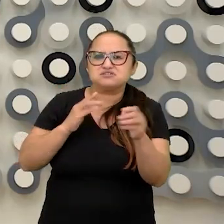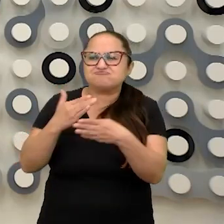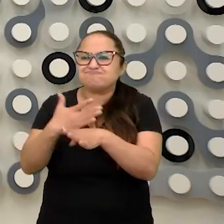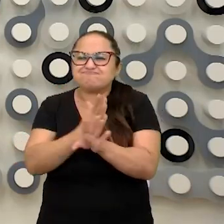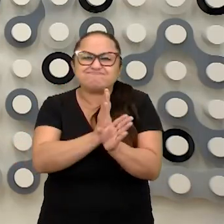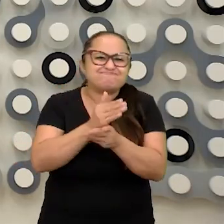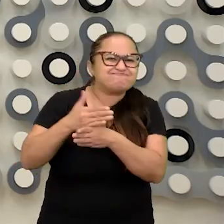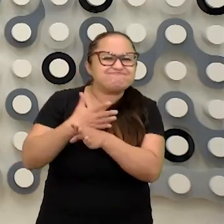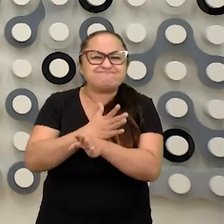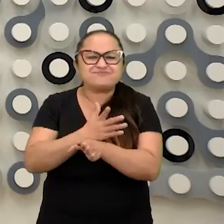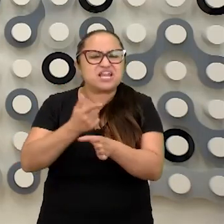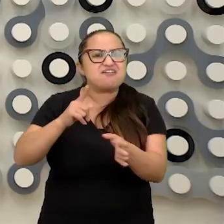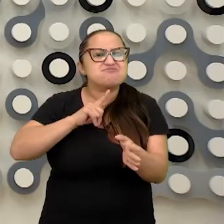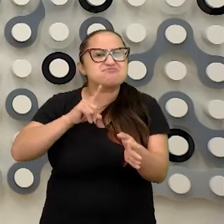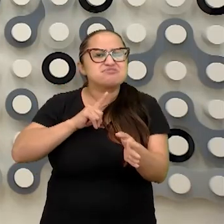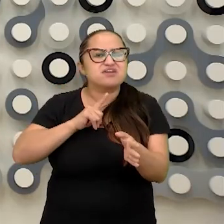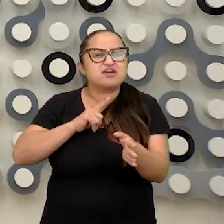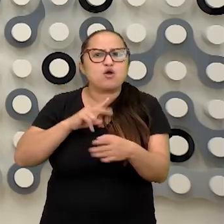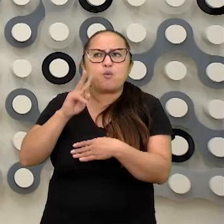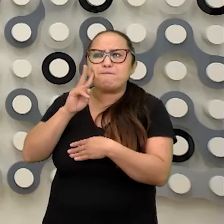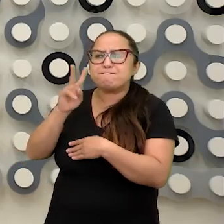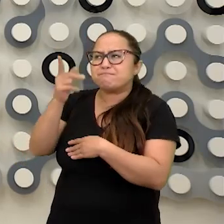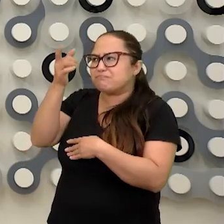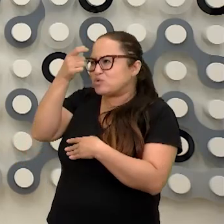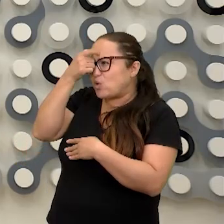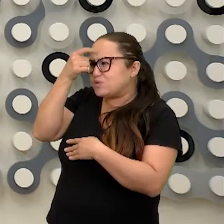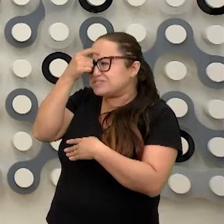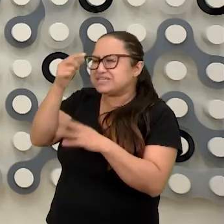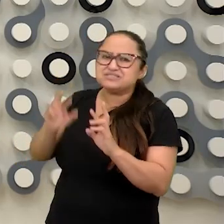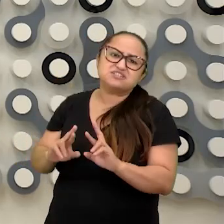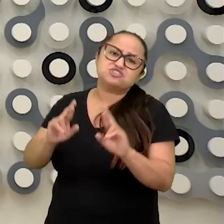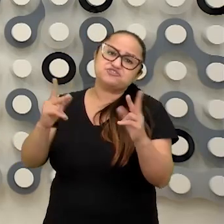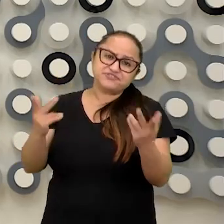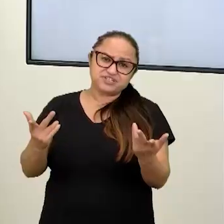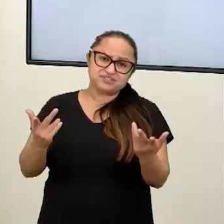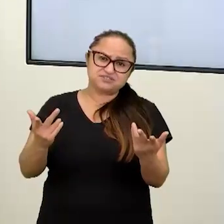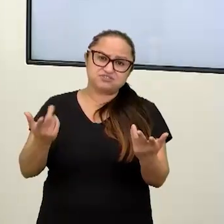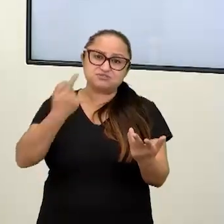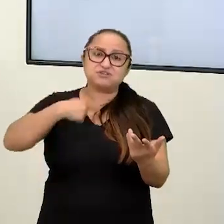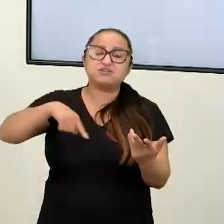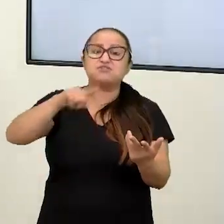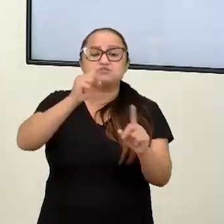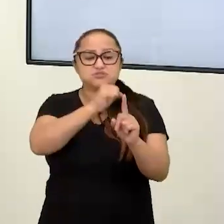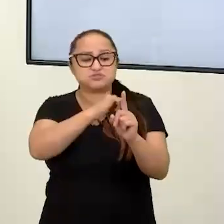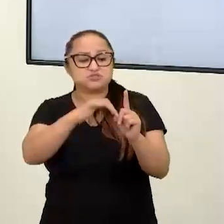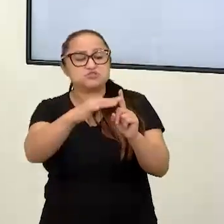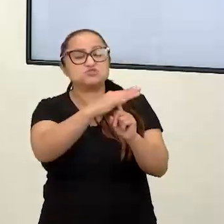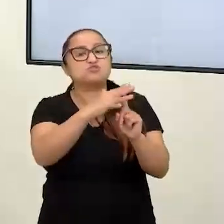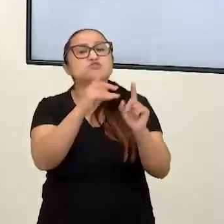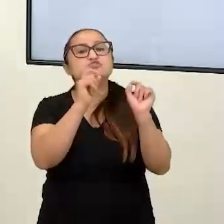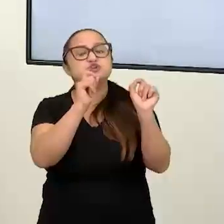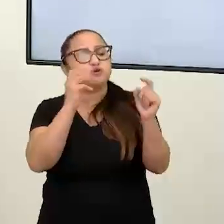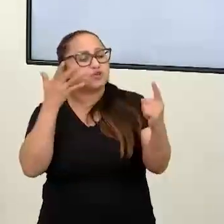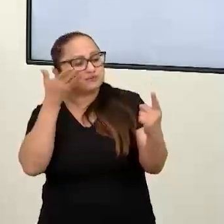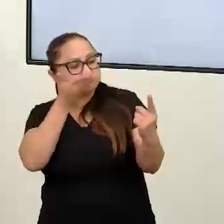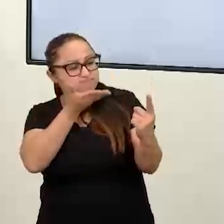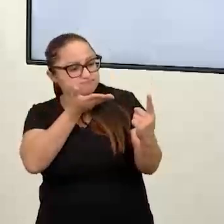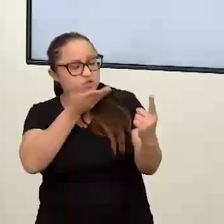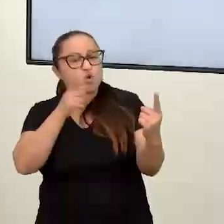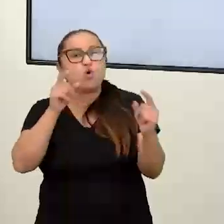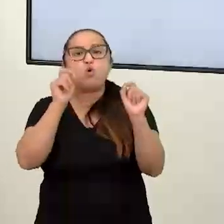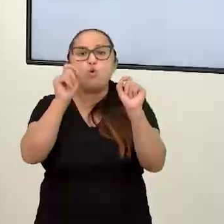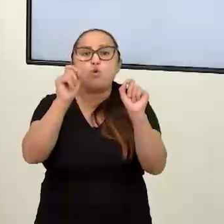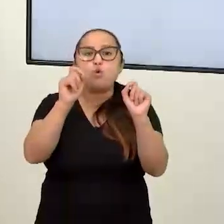são instaurados, ter uma outra consciência possível. Então, nós temos a sociologia, né, como um